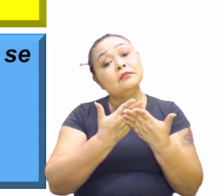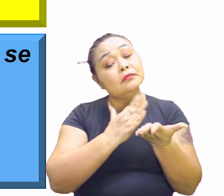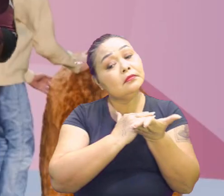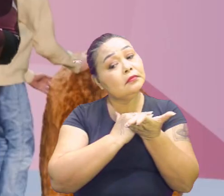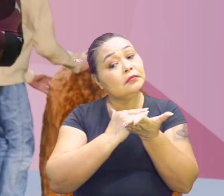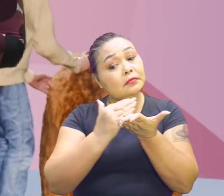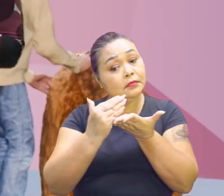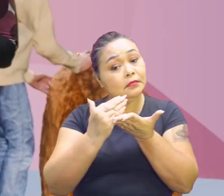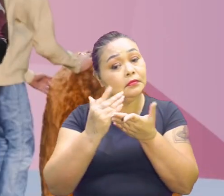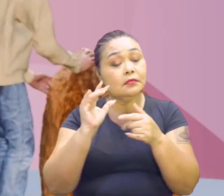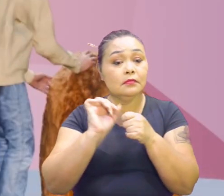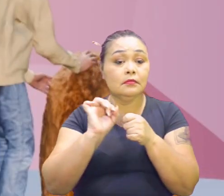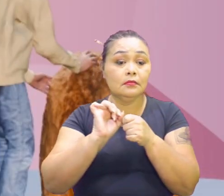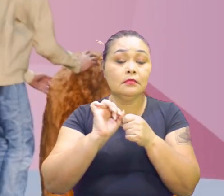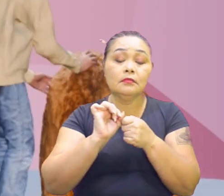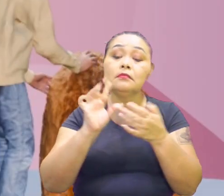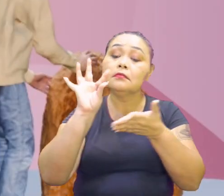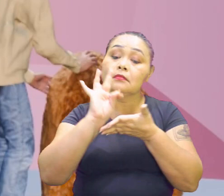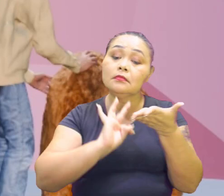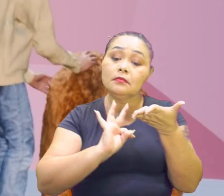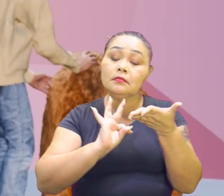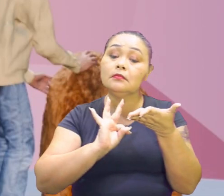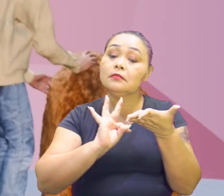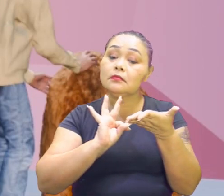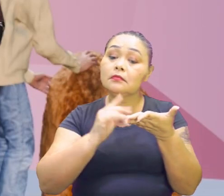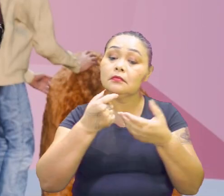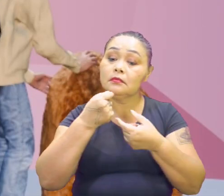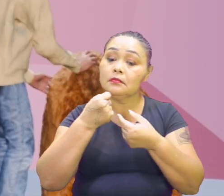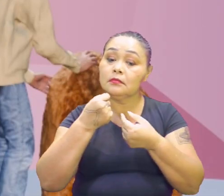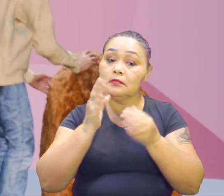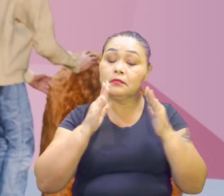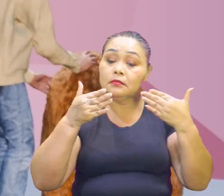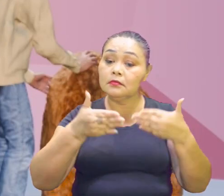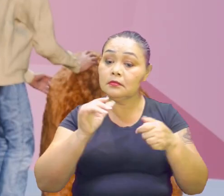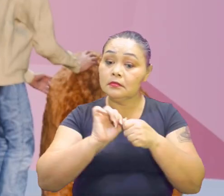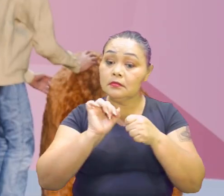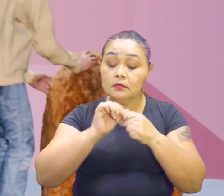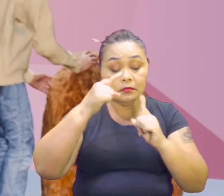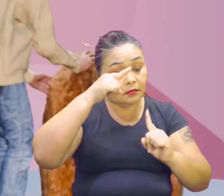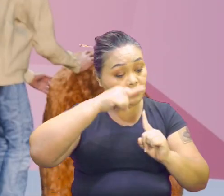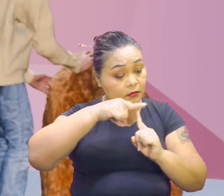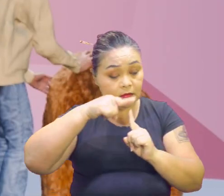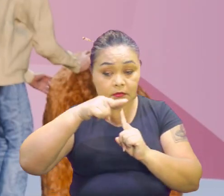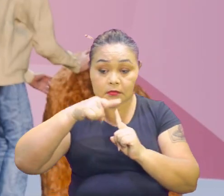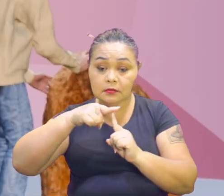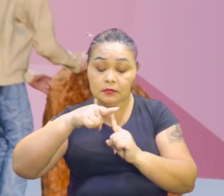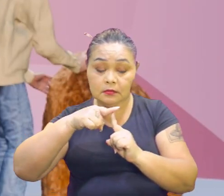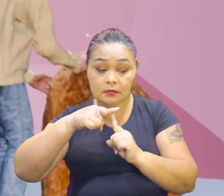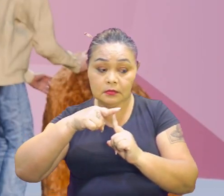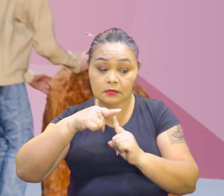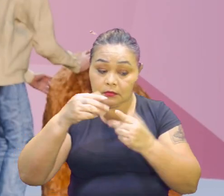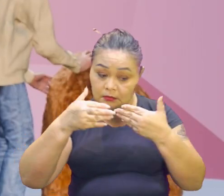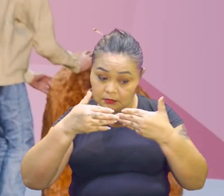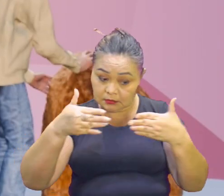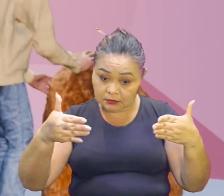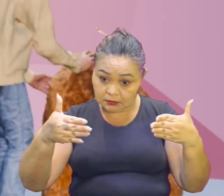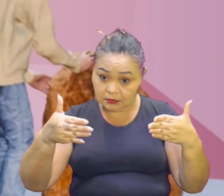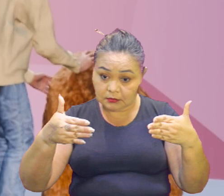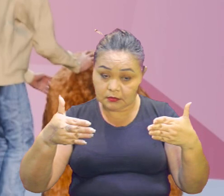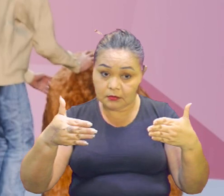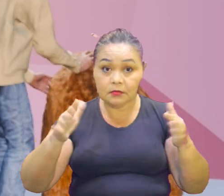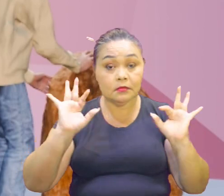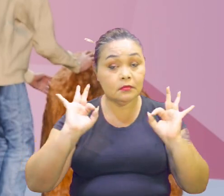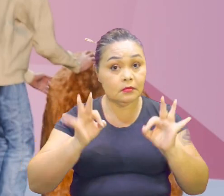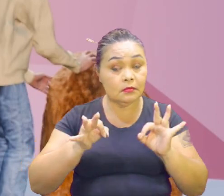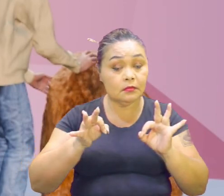né? Nós começamos... a gente está falando assim, do texto dissertativo. Isso. Focando somente os tipos de introdução,